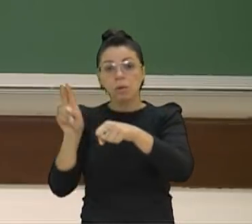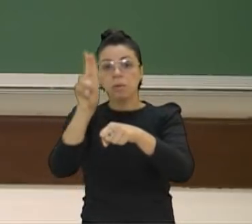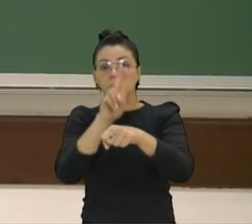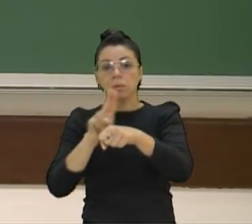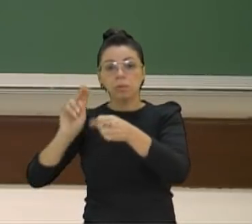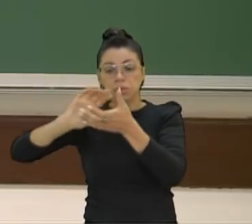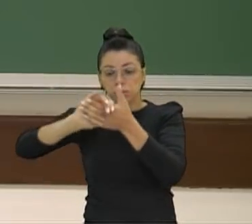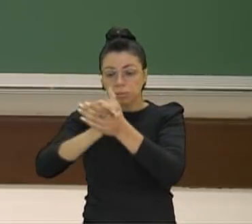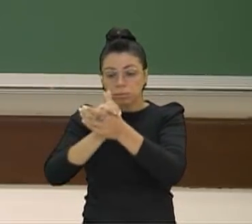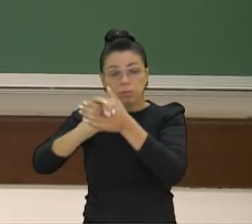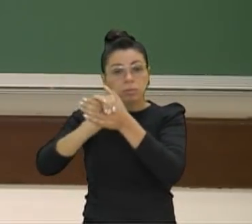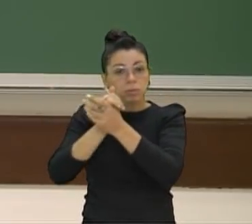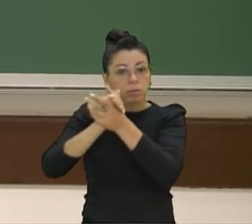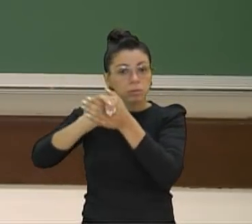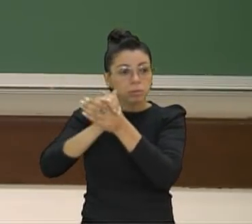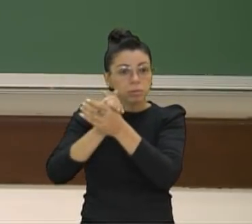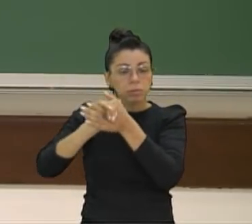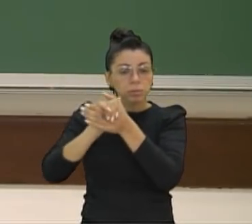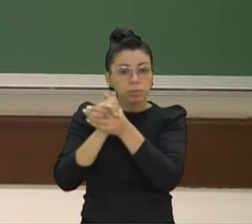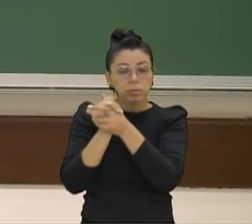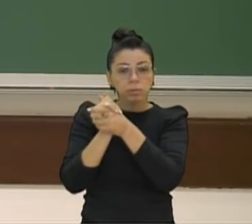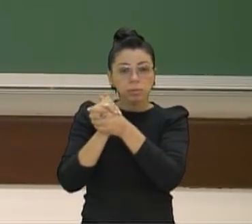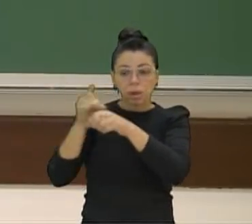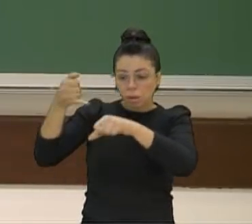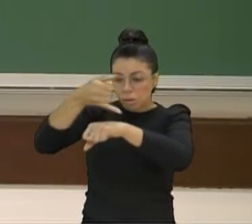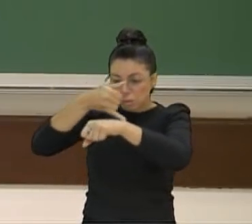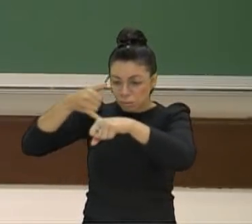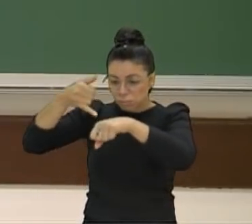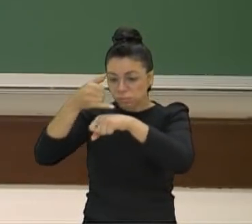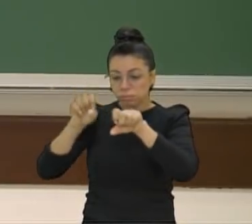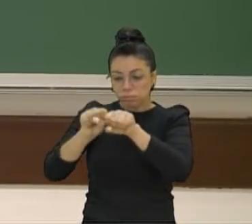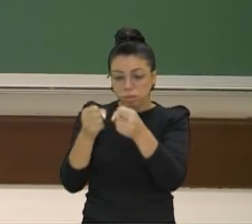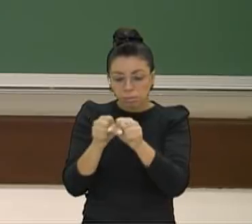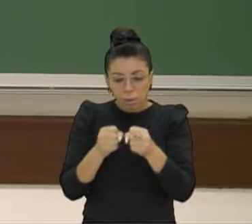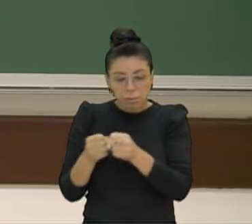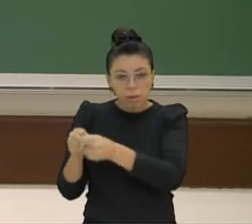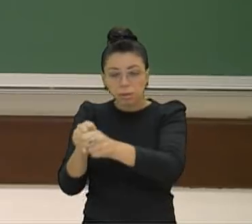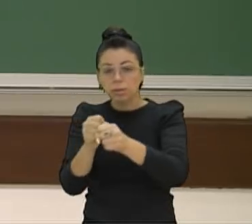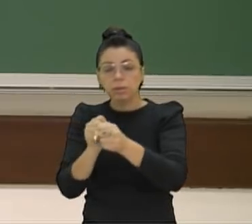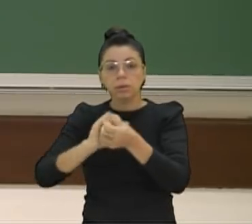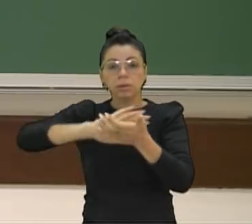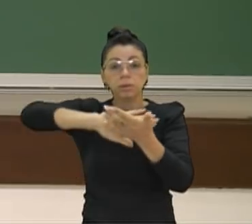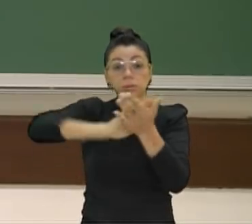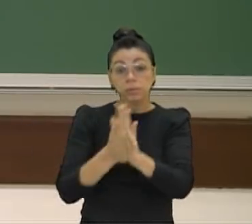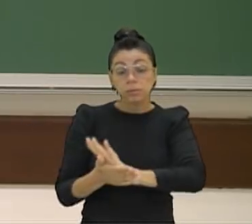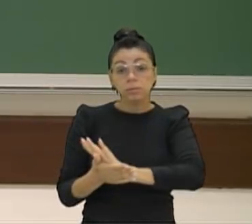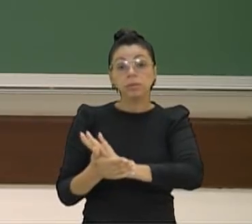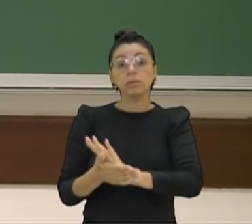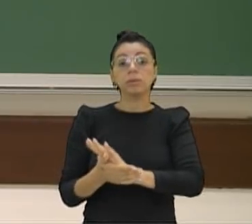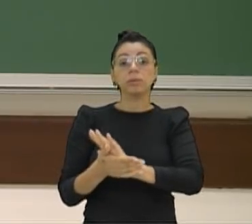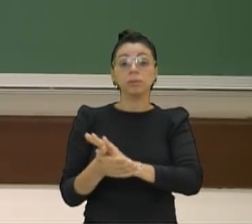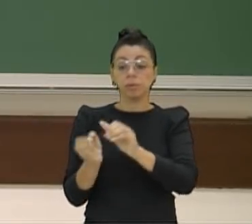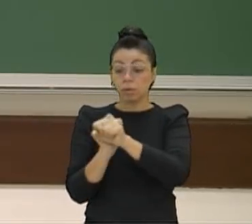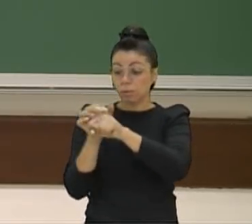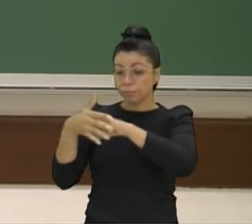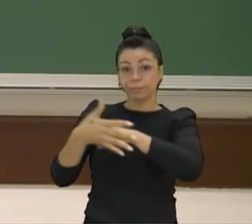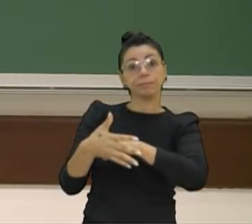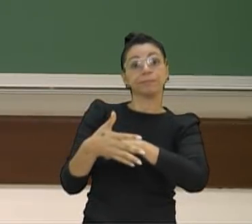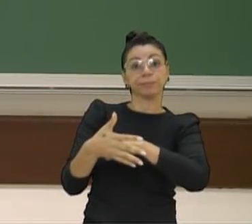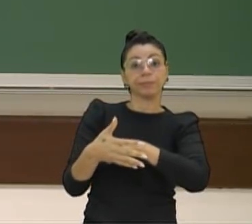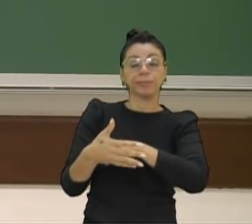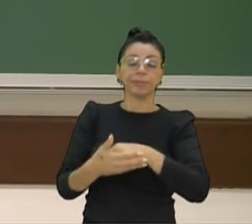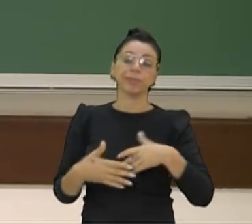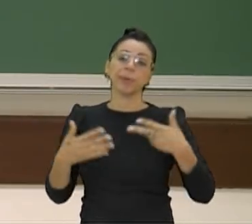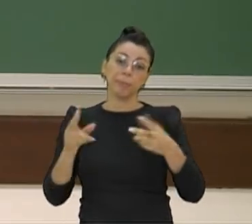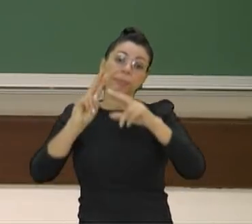uma grande chance do sabão quebrar essa camada lipídica, destruindo assim, eliminando o vírus, certo?